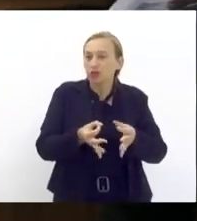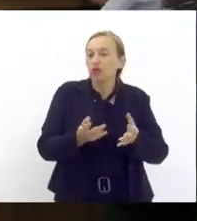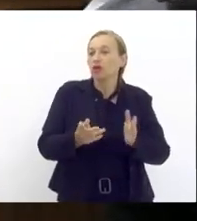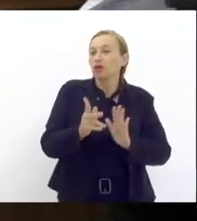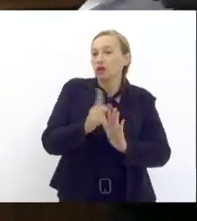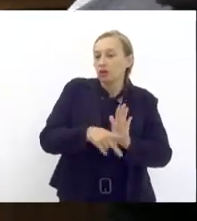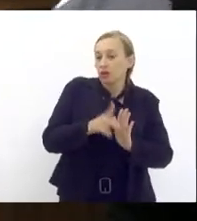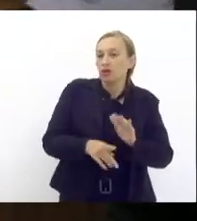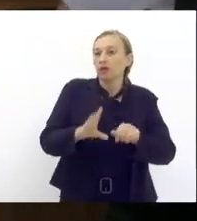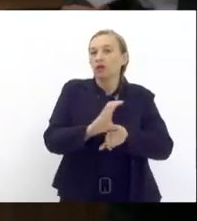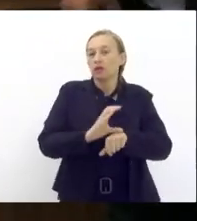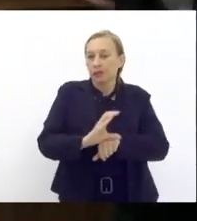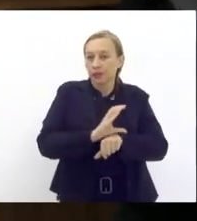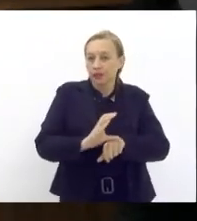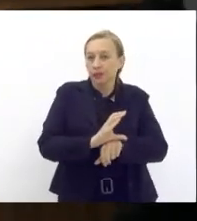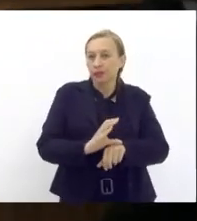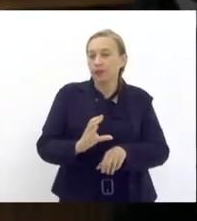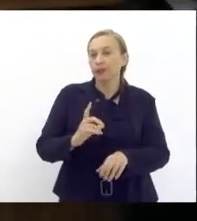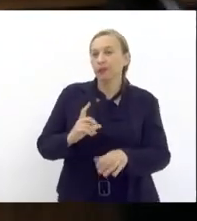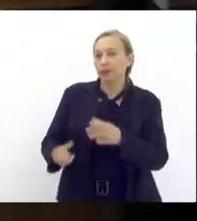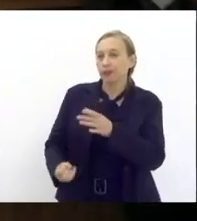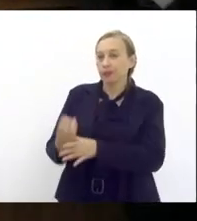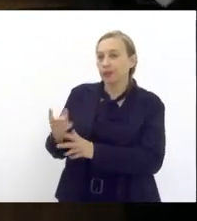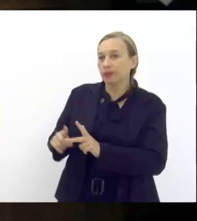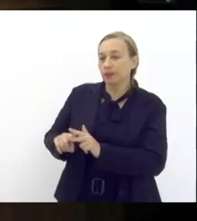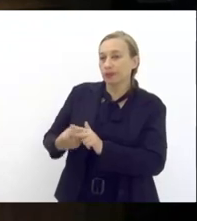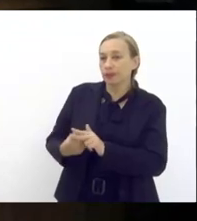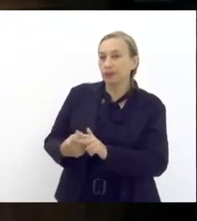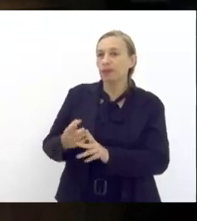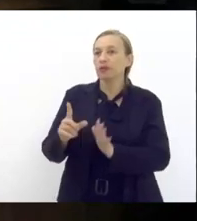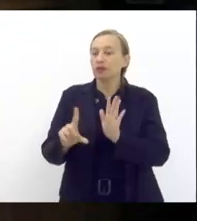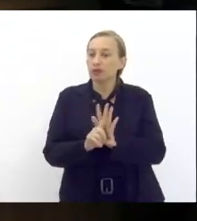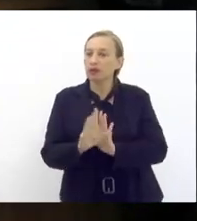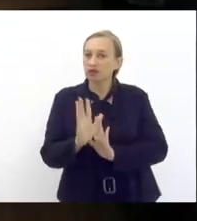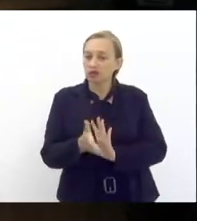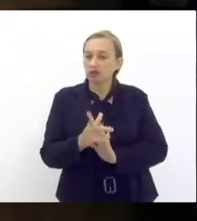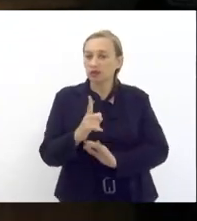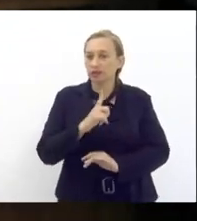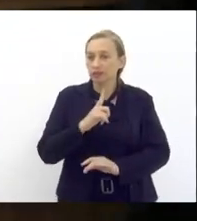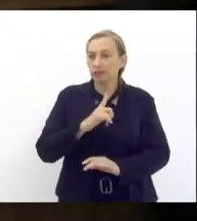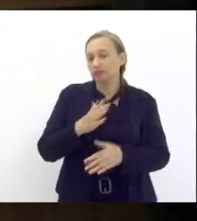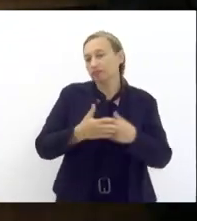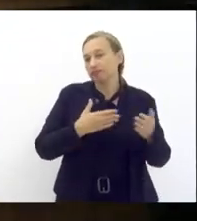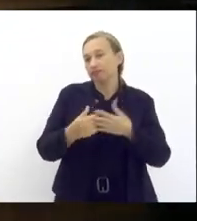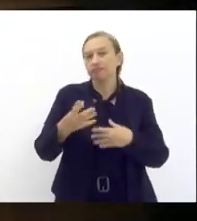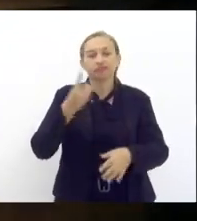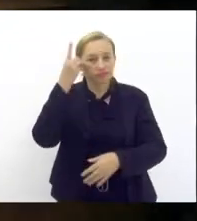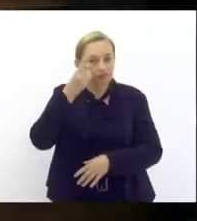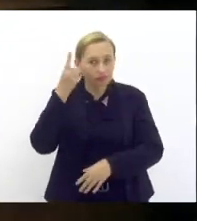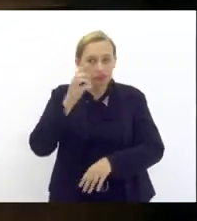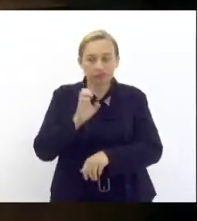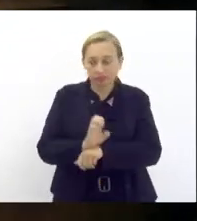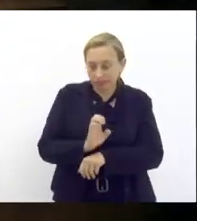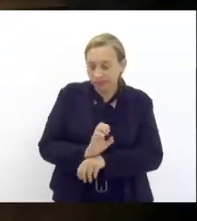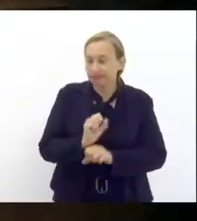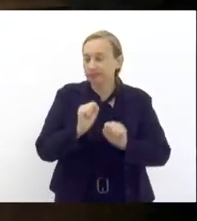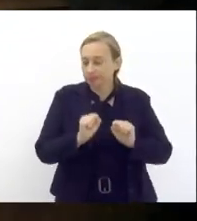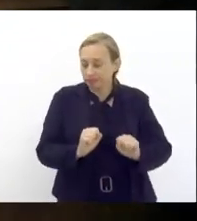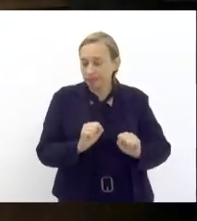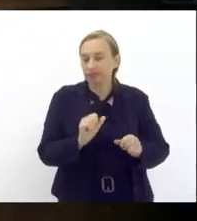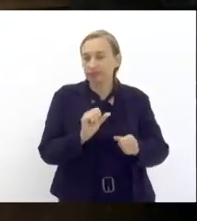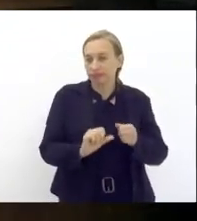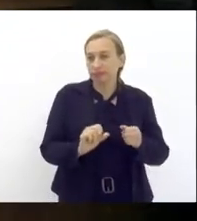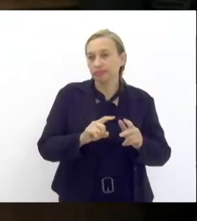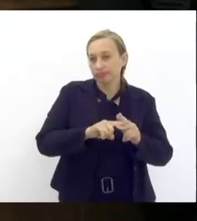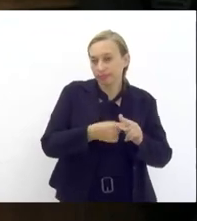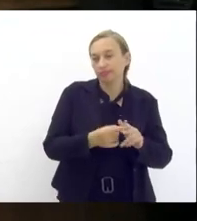porque trata a autora de fazer uma alteração de uma lei já vigente, portanto, qualquer deputado estadual tem a legitimidade e a competência para alterar